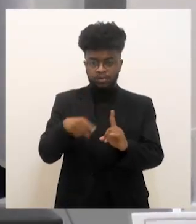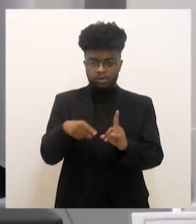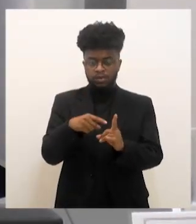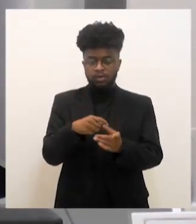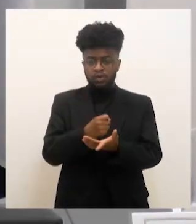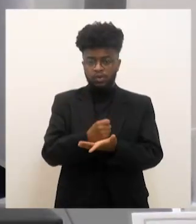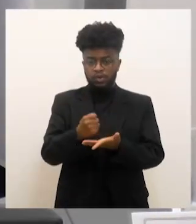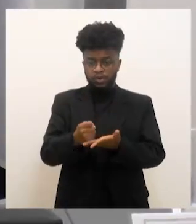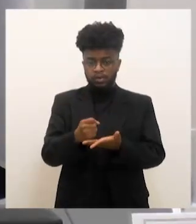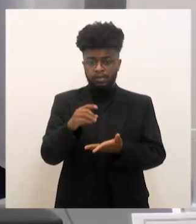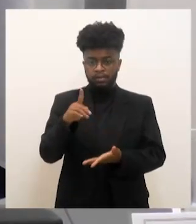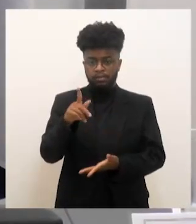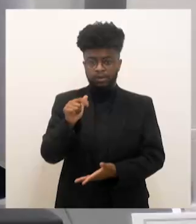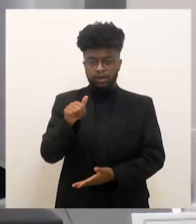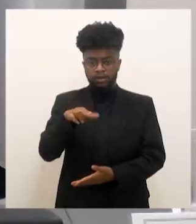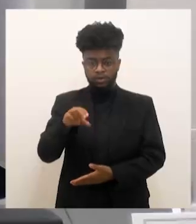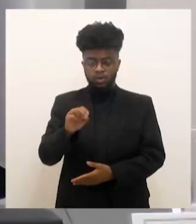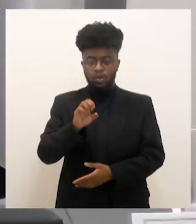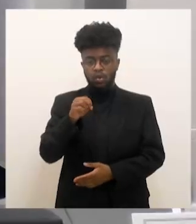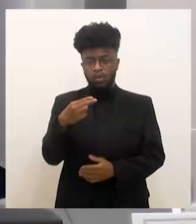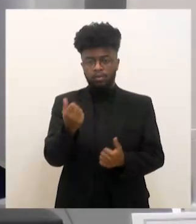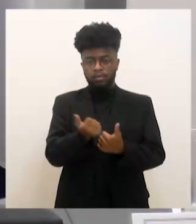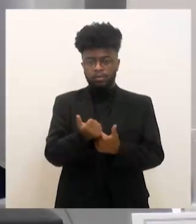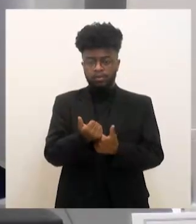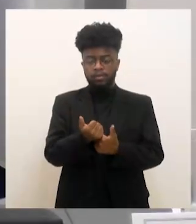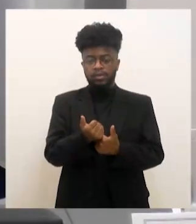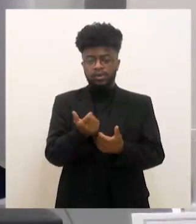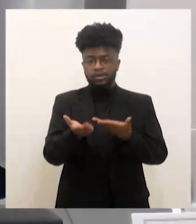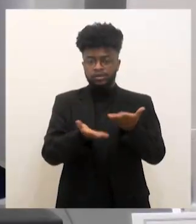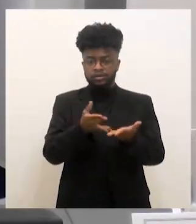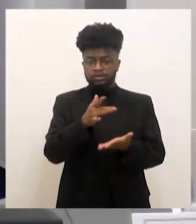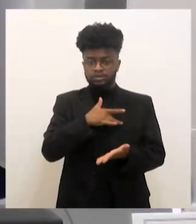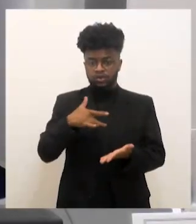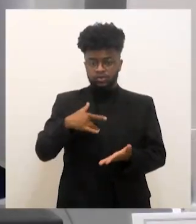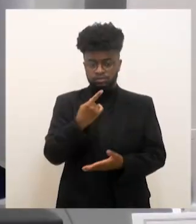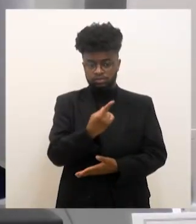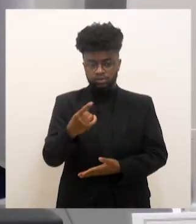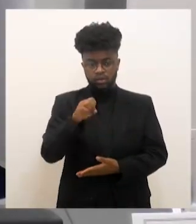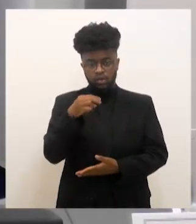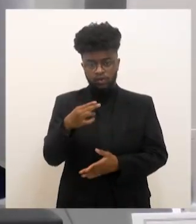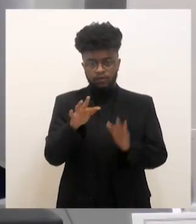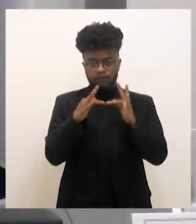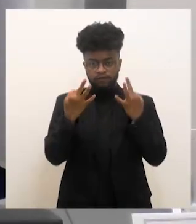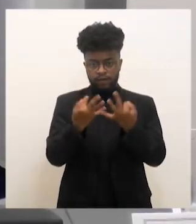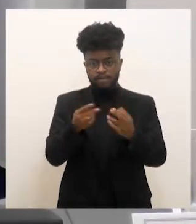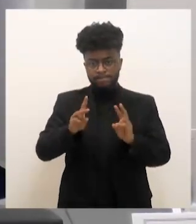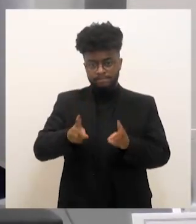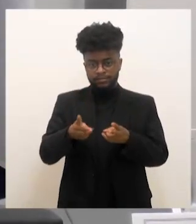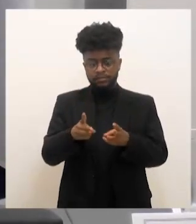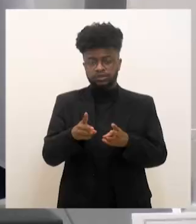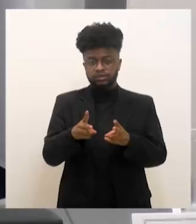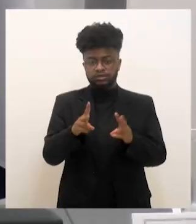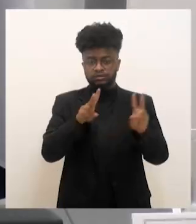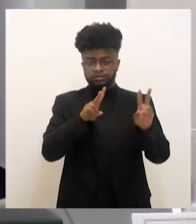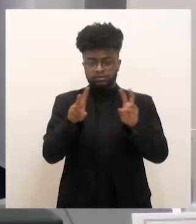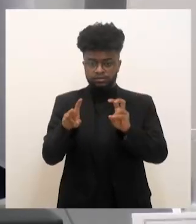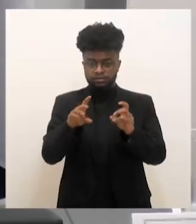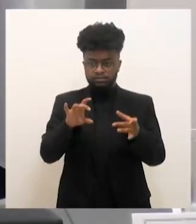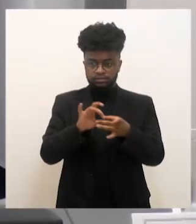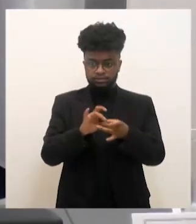contratação de planos ou seguro de assistência à saúde individuais ou familiares, com os mesmos benefícios e nos mesmos moldes pelas operadoras de